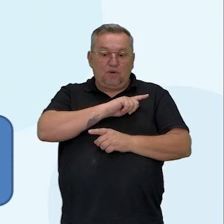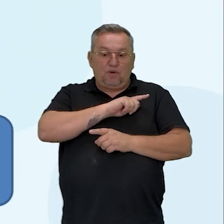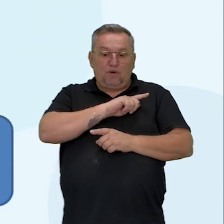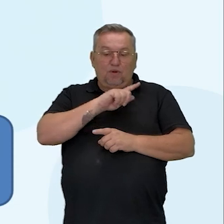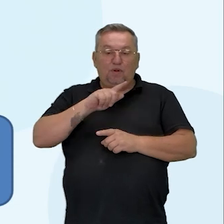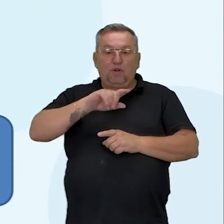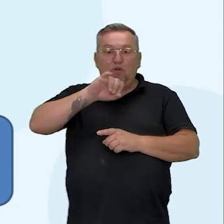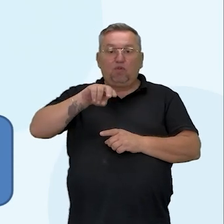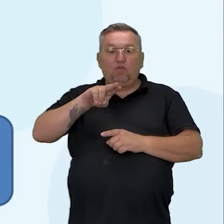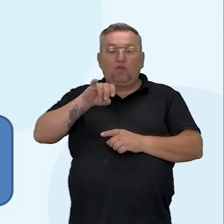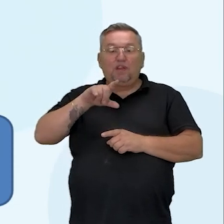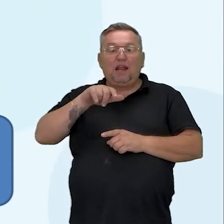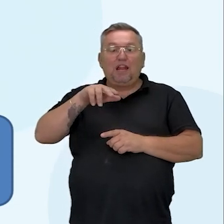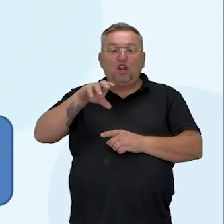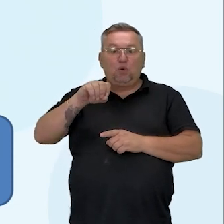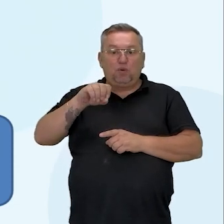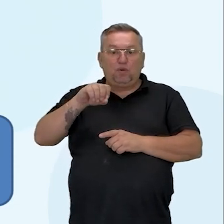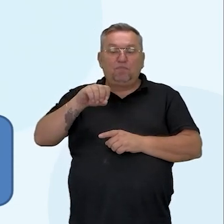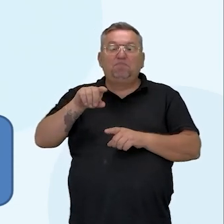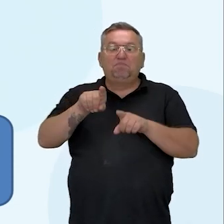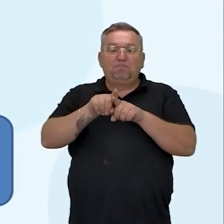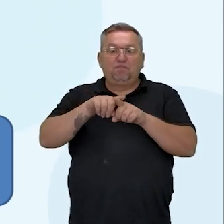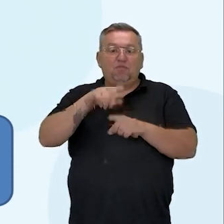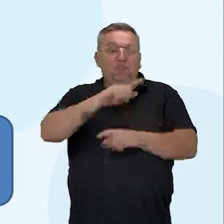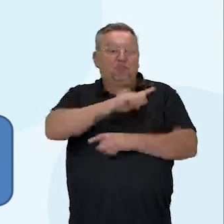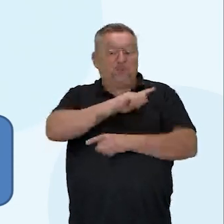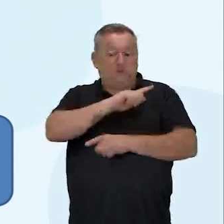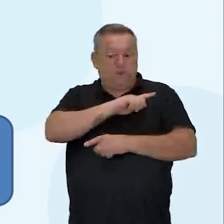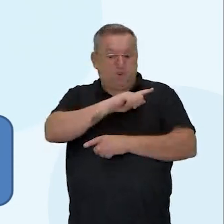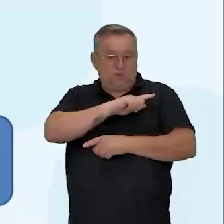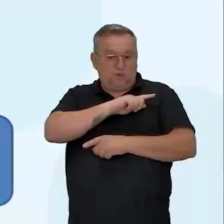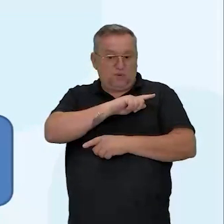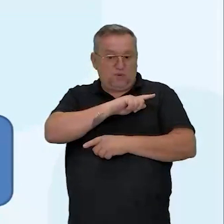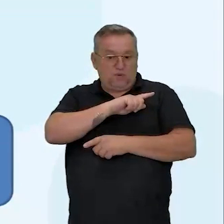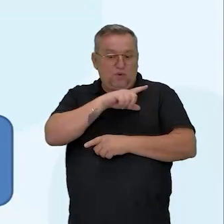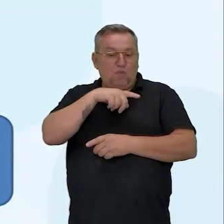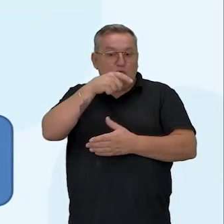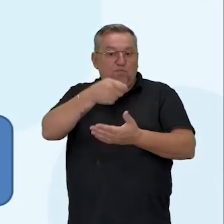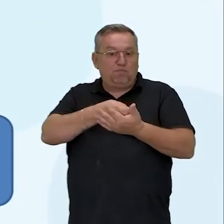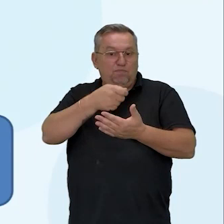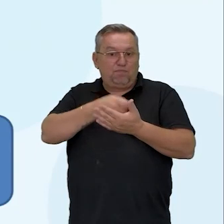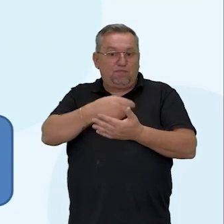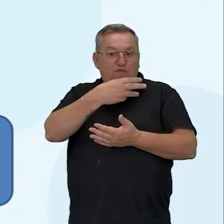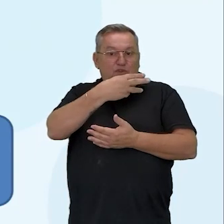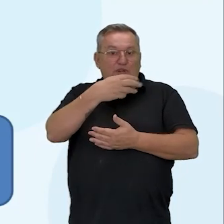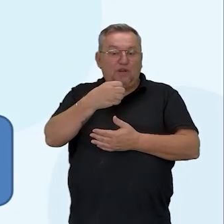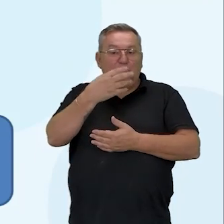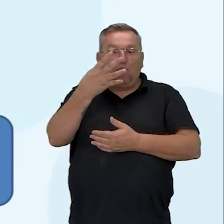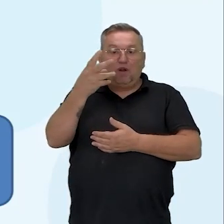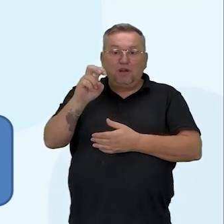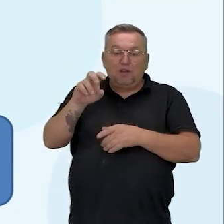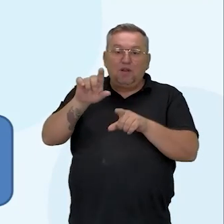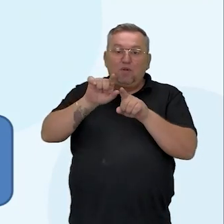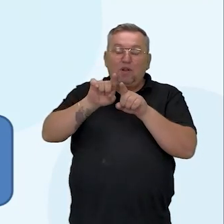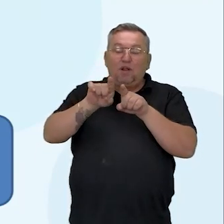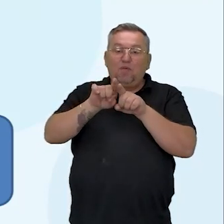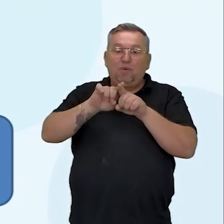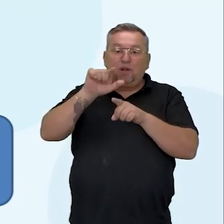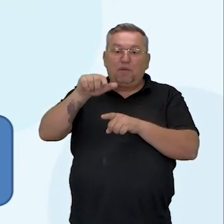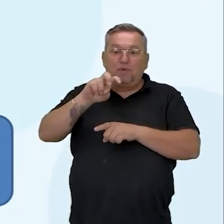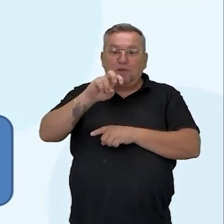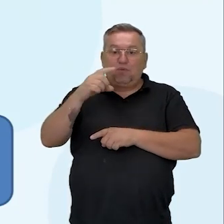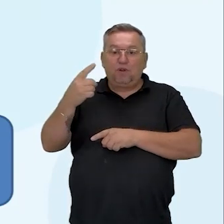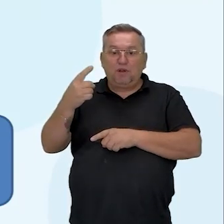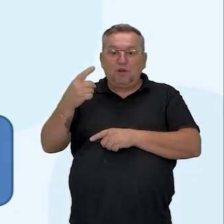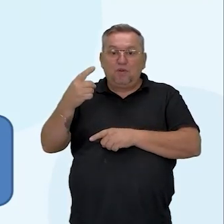o Juscelino Kubitschek. Getúlio Vargas, que vocês estão olhando aí, governou como ditador de 30 a 45 e depois eleito de